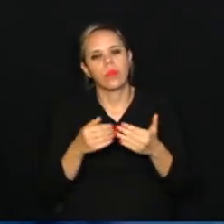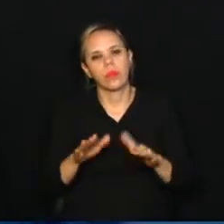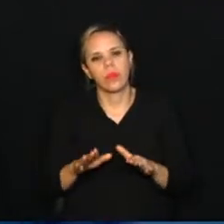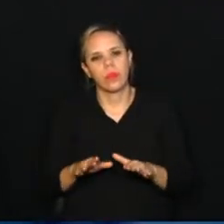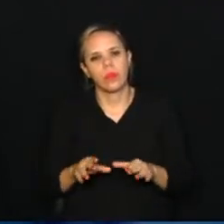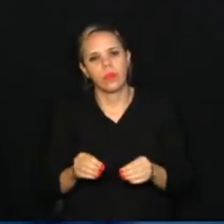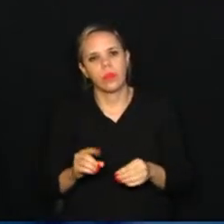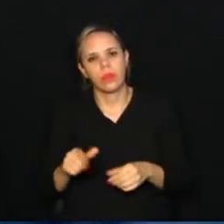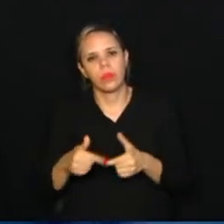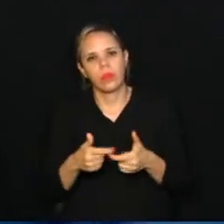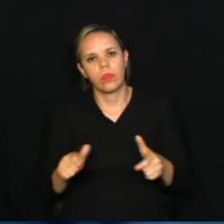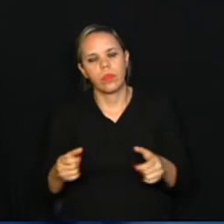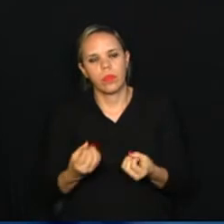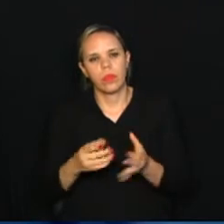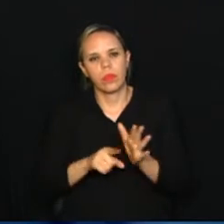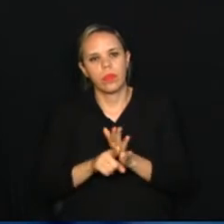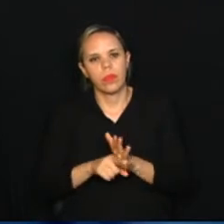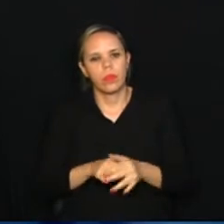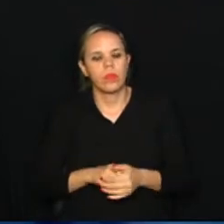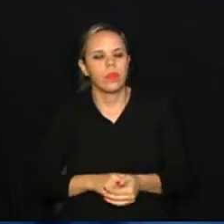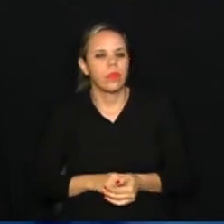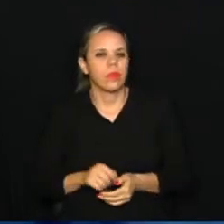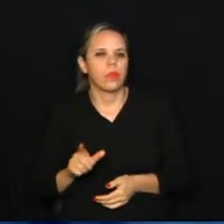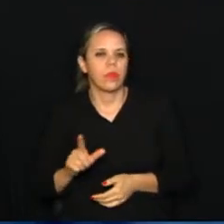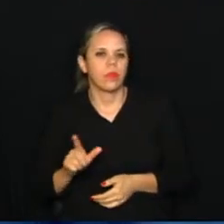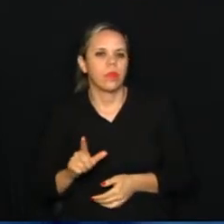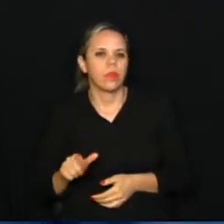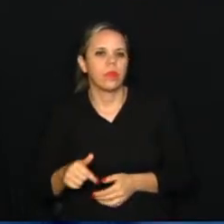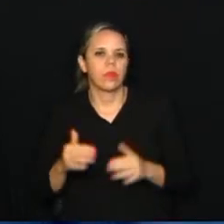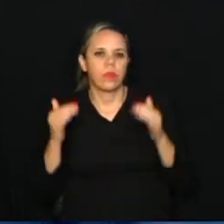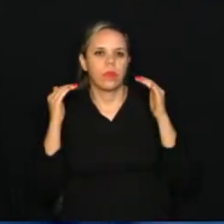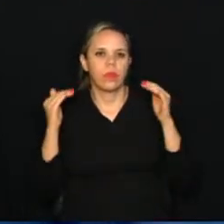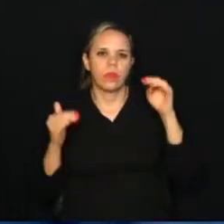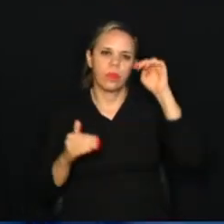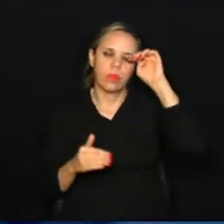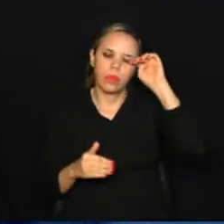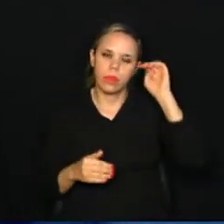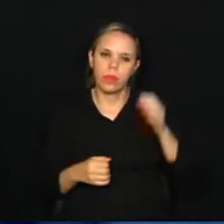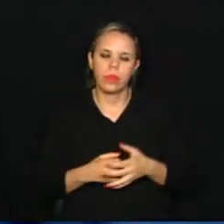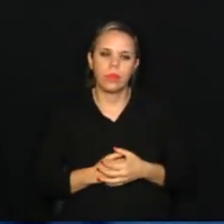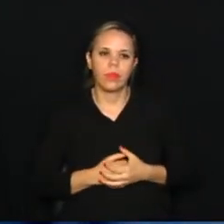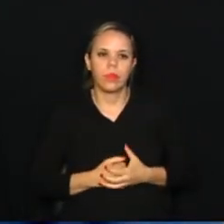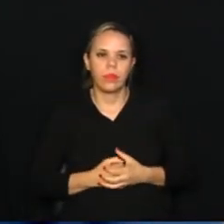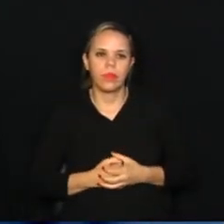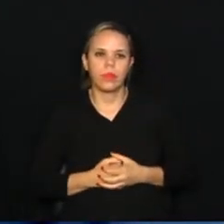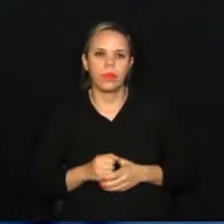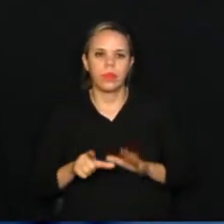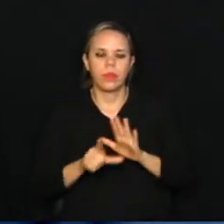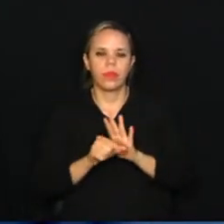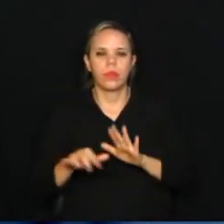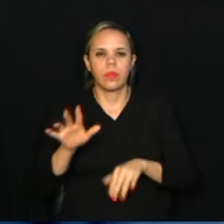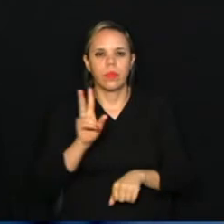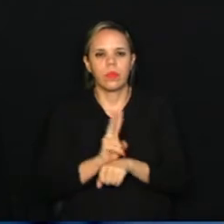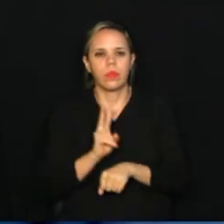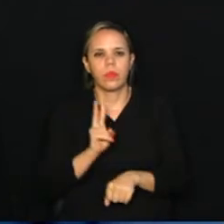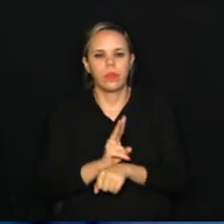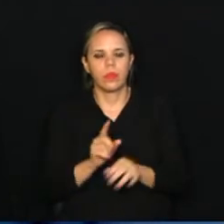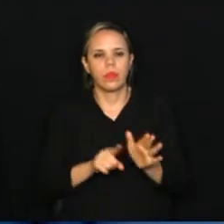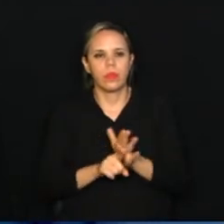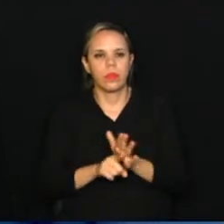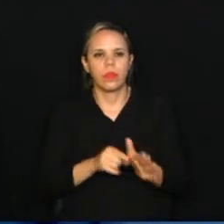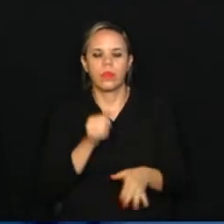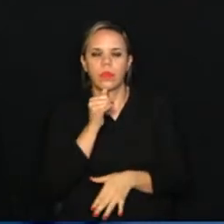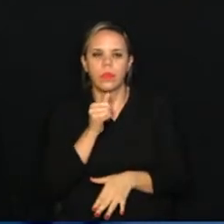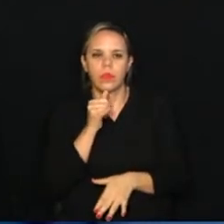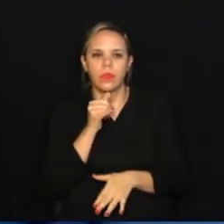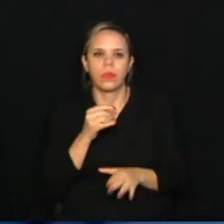dá um pouquinho mais de informação, lógico, seguindo os preceitos hoje da Lei Geral de Proteção de Dados, ela, por exemplo, ela dá